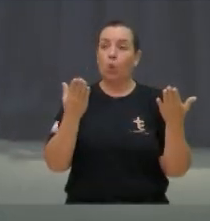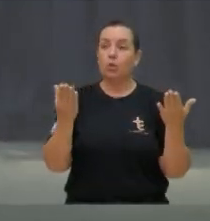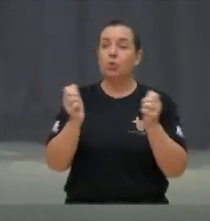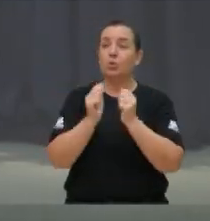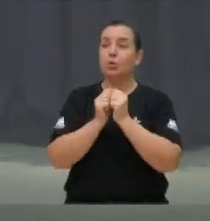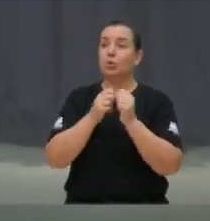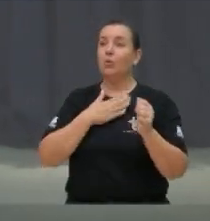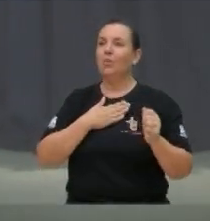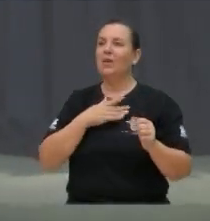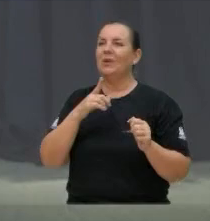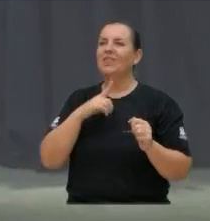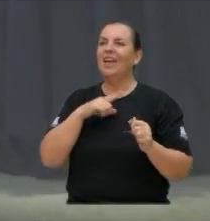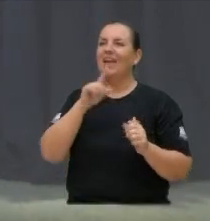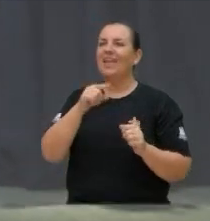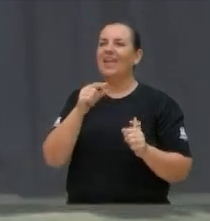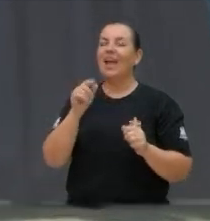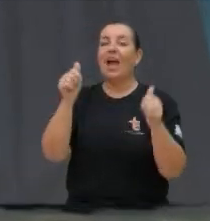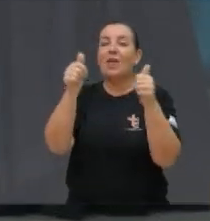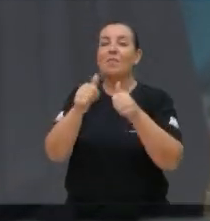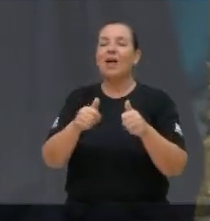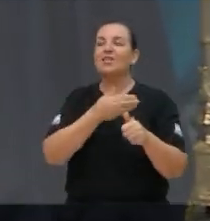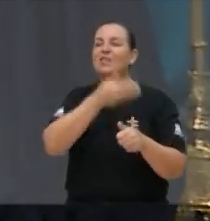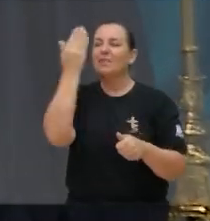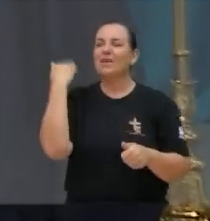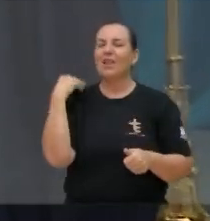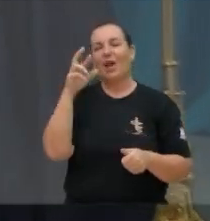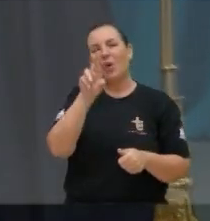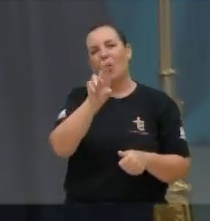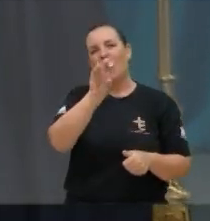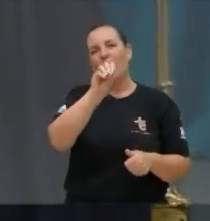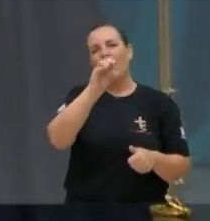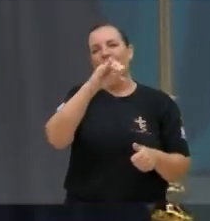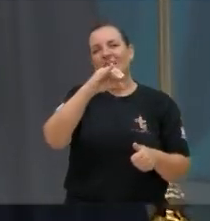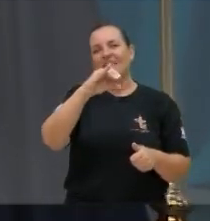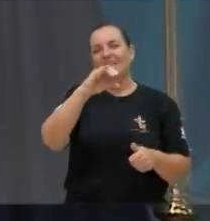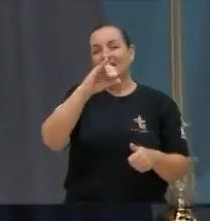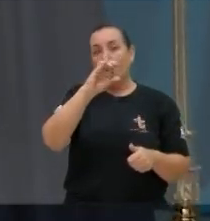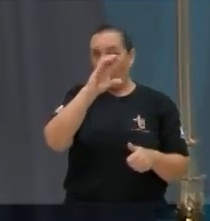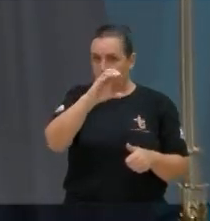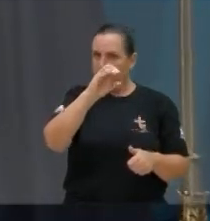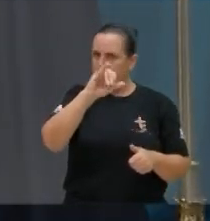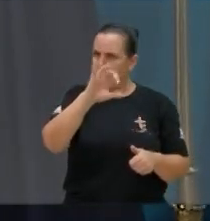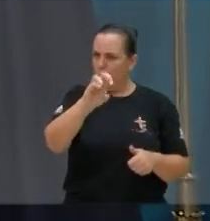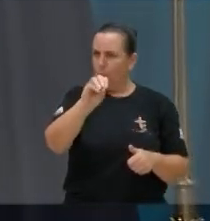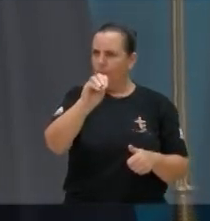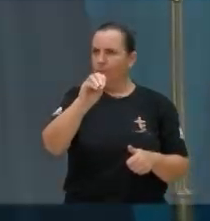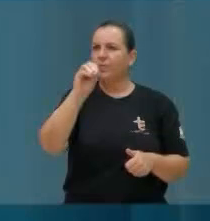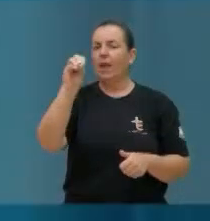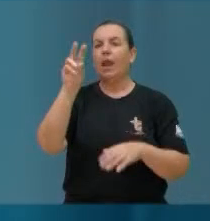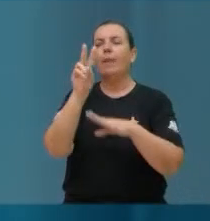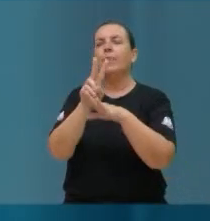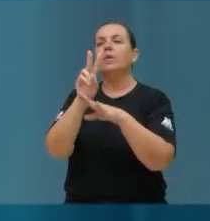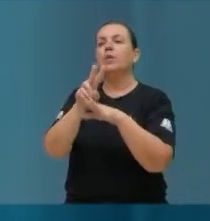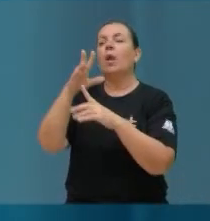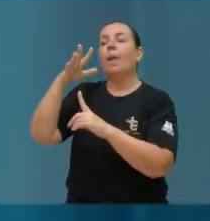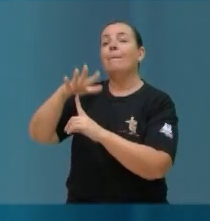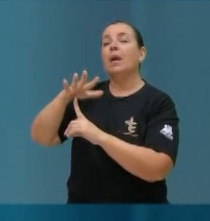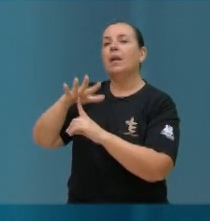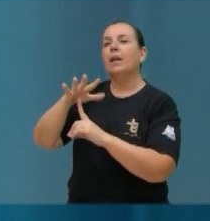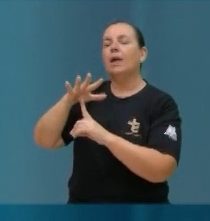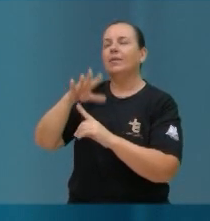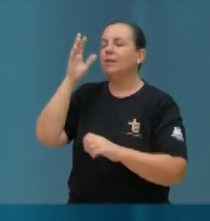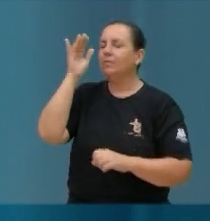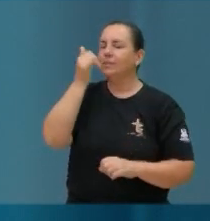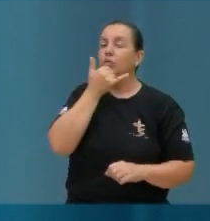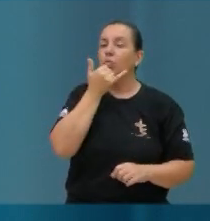imagem de Nossa Senhora do Rocio, a padroeira do Paraná, onde está o Santuário Estadual em Paranaguá e onde